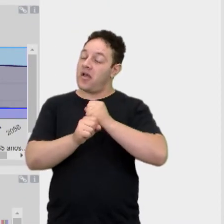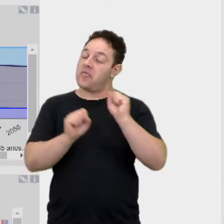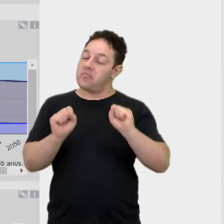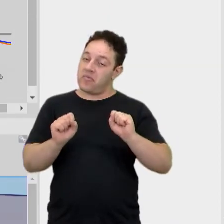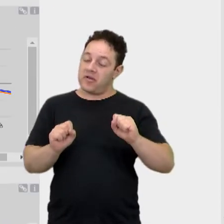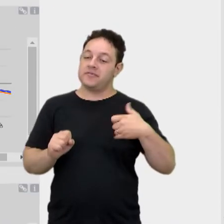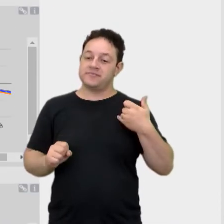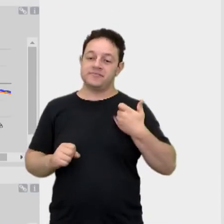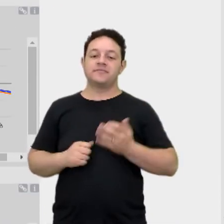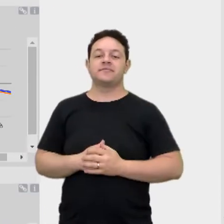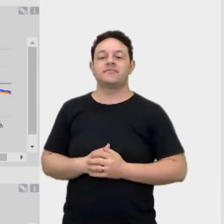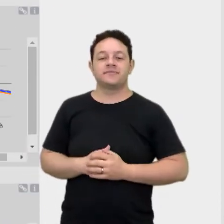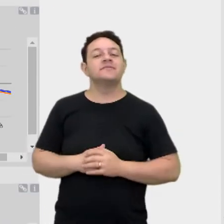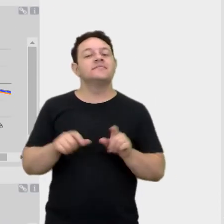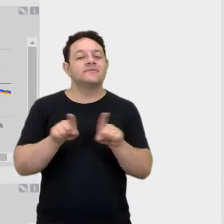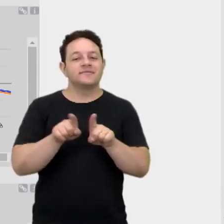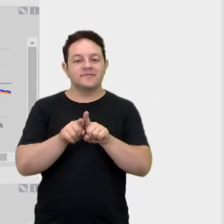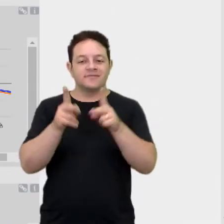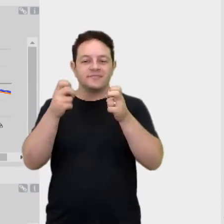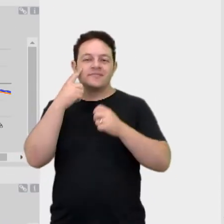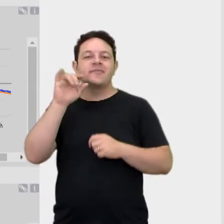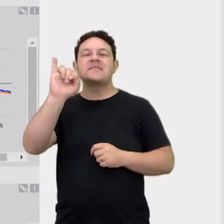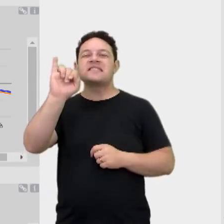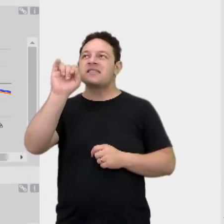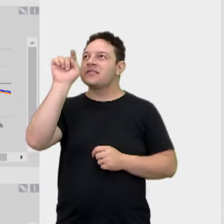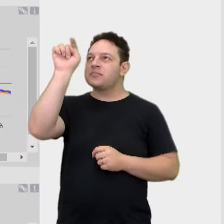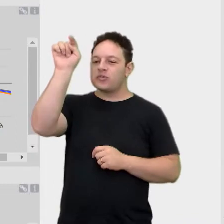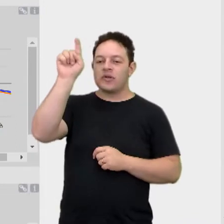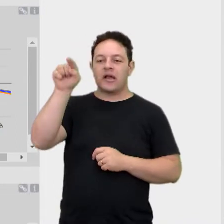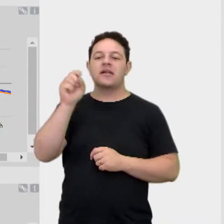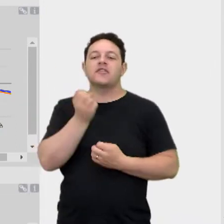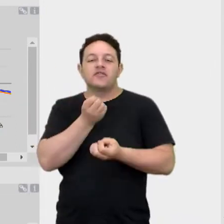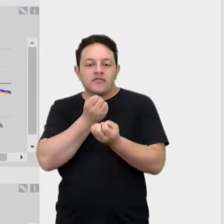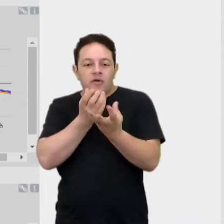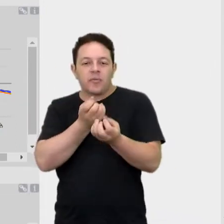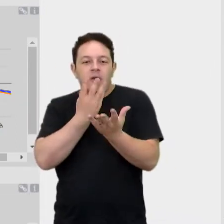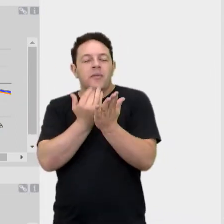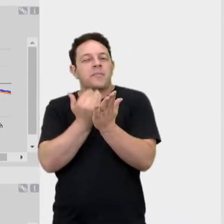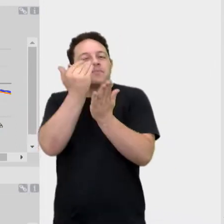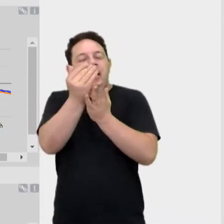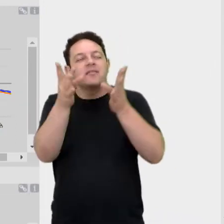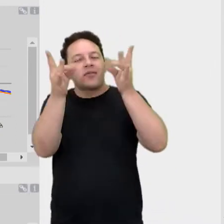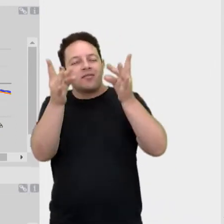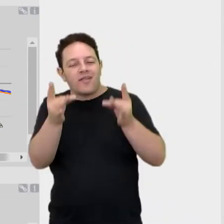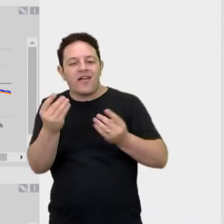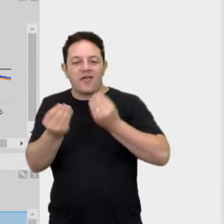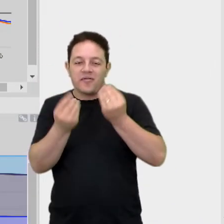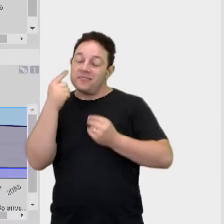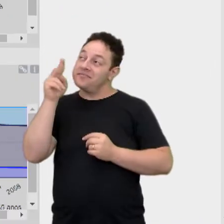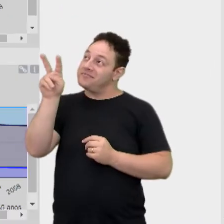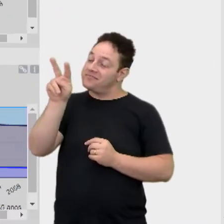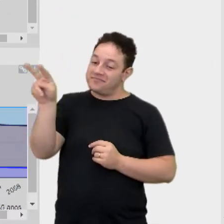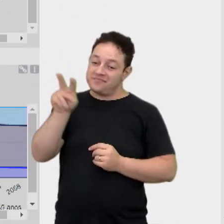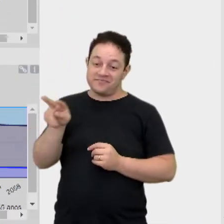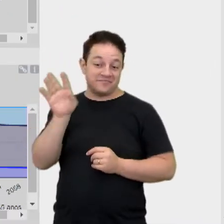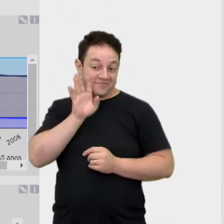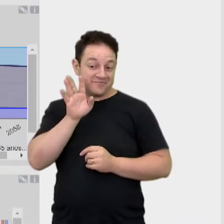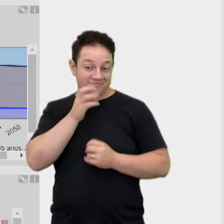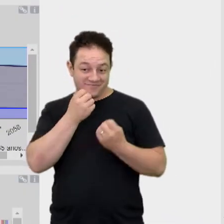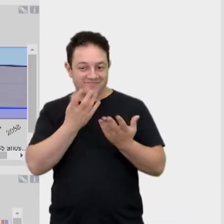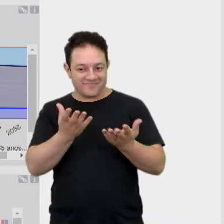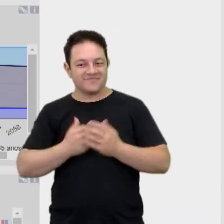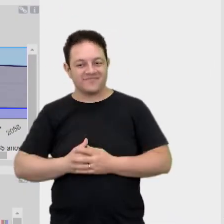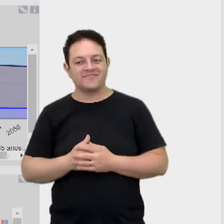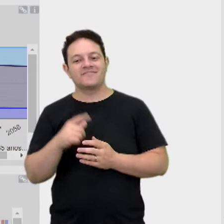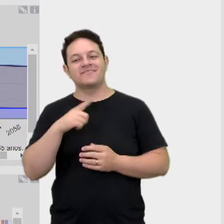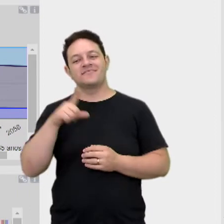dado interessante, e aqui também, né, você pode ver as informações, né, para maiores detalhes, tudinho aqui legal, sempre tendo informações, né? Os